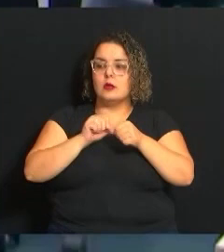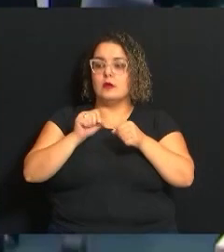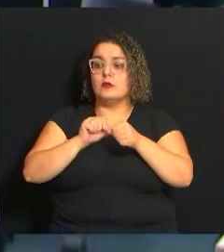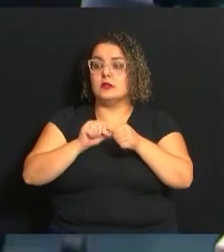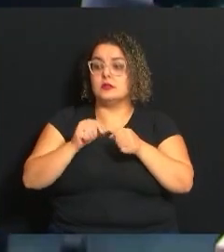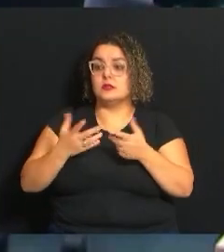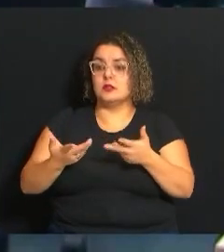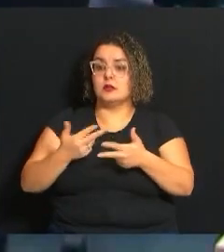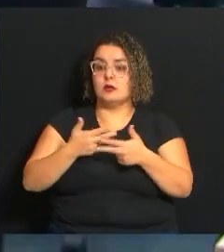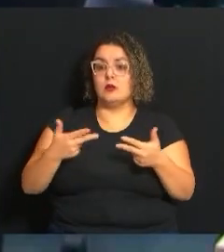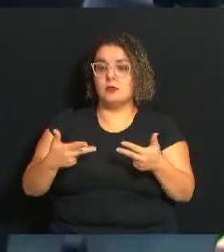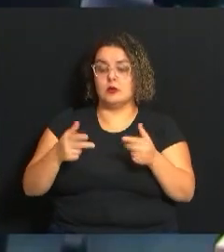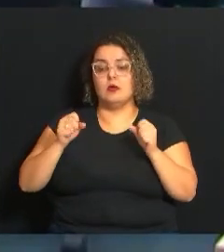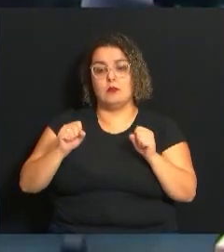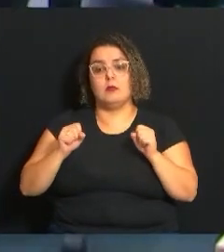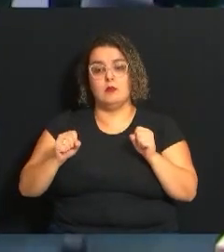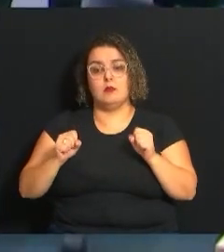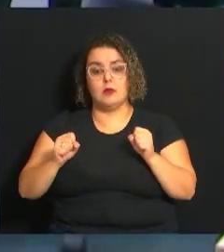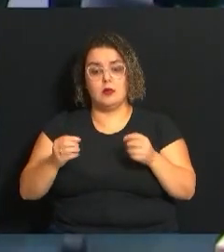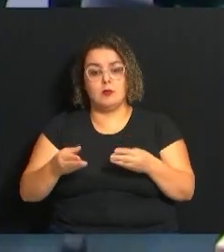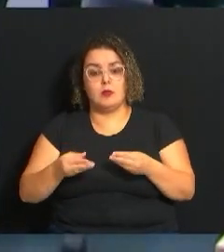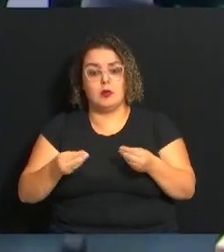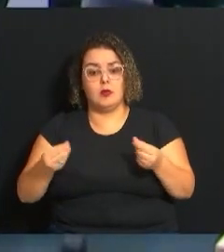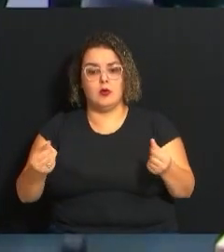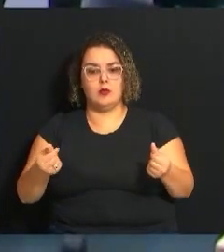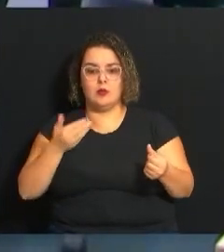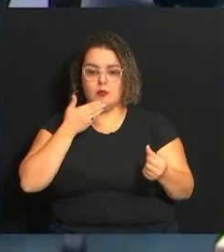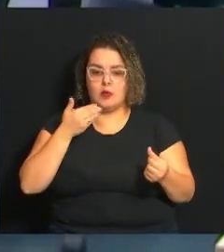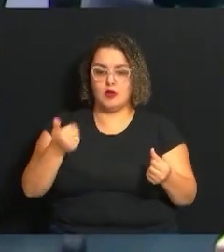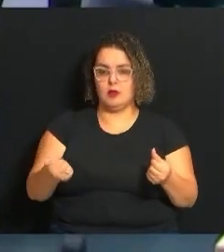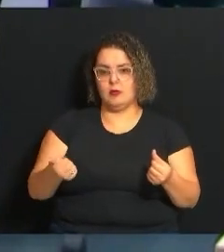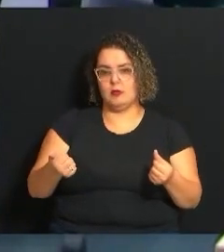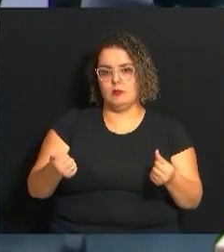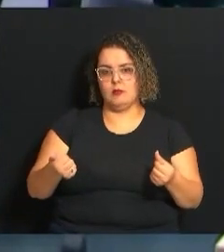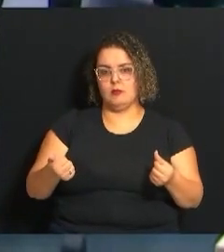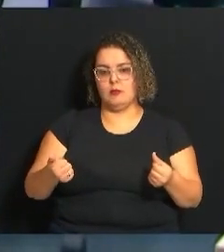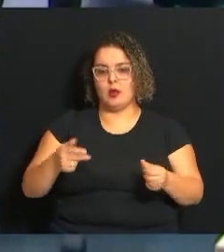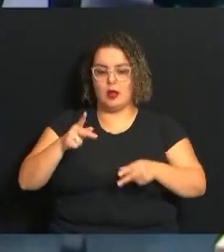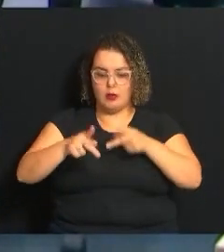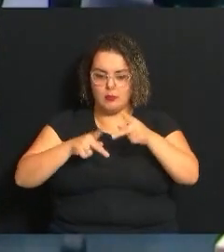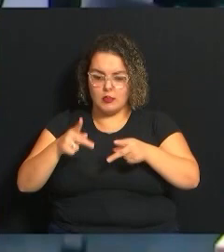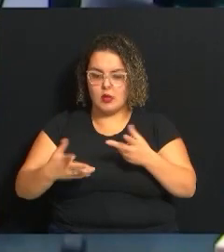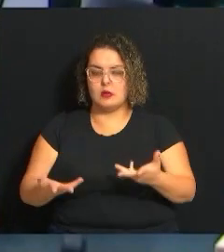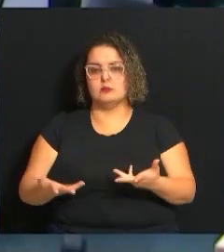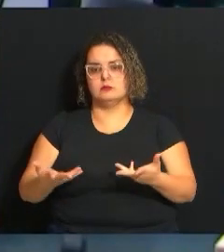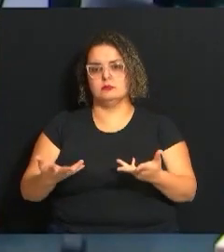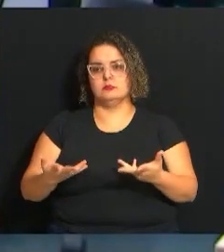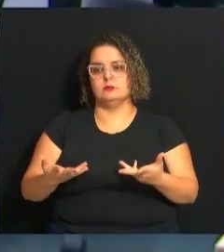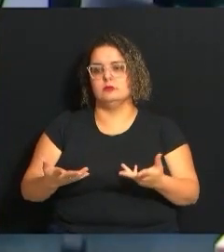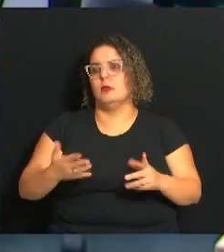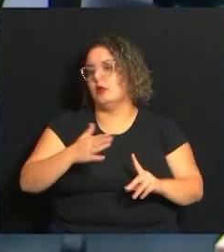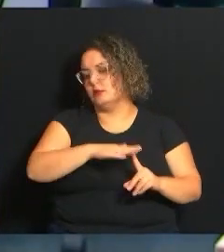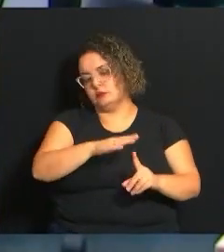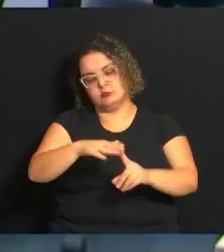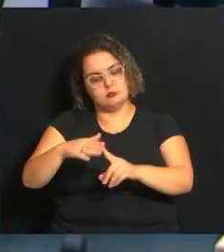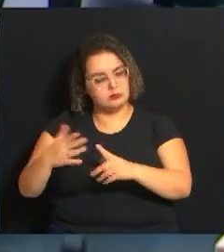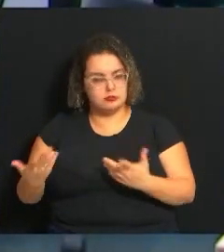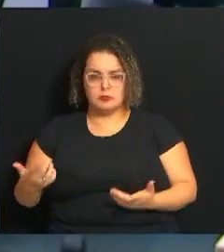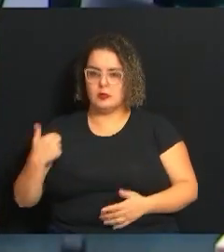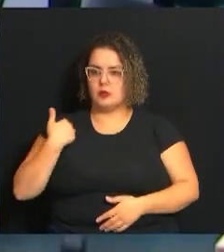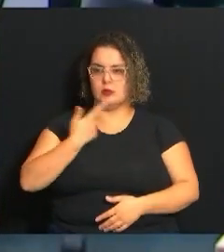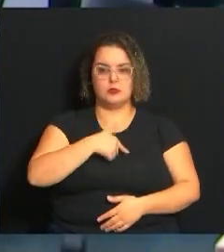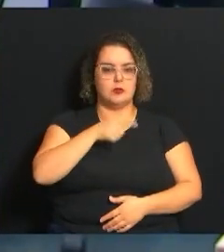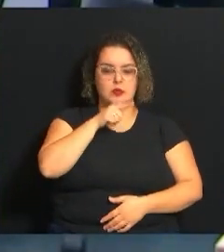algo que possa trazer uma qualidade de vida melhor para a população ou para o nosso meio ambiente, os nossos oceanos e